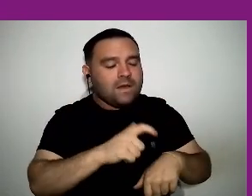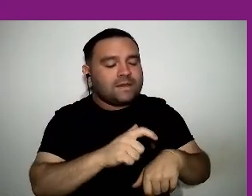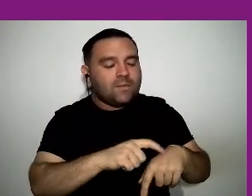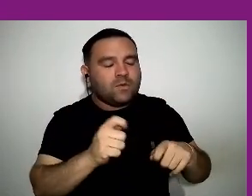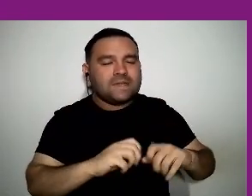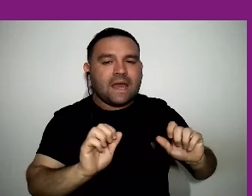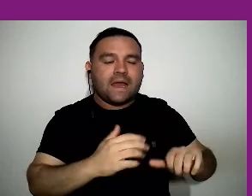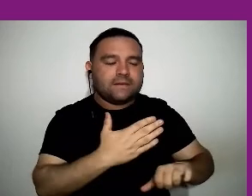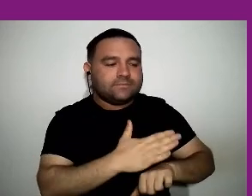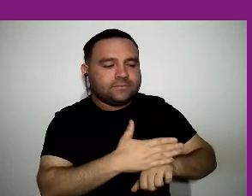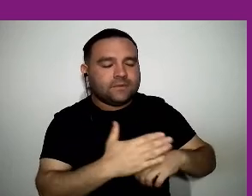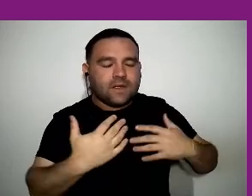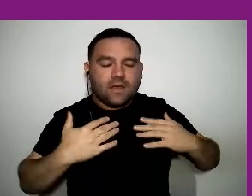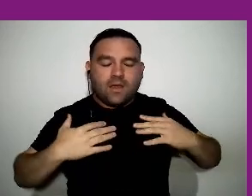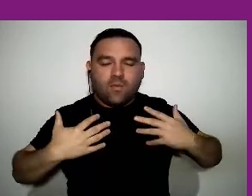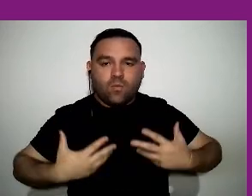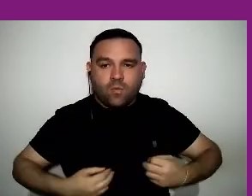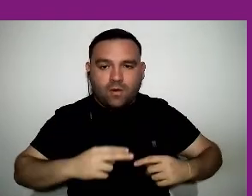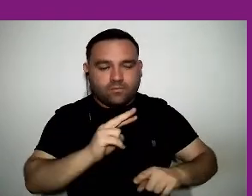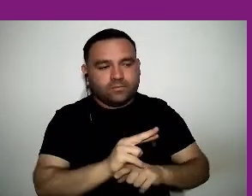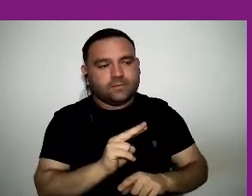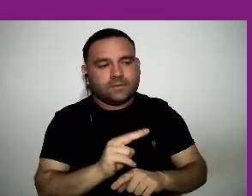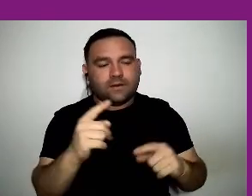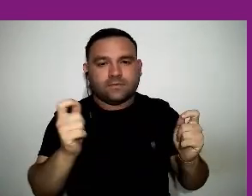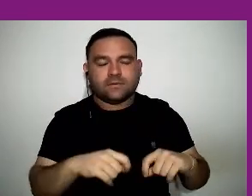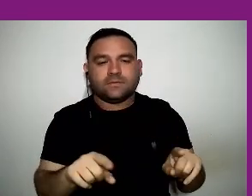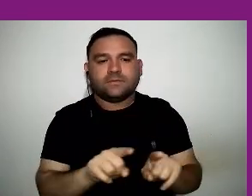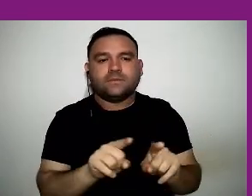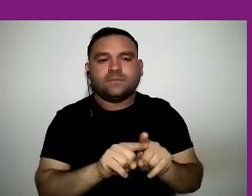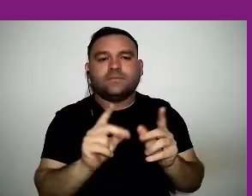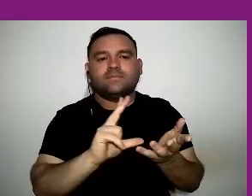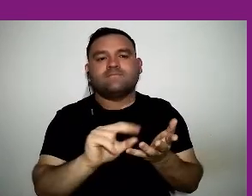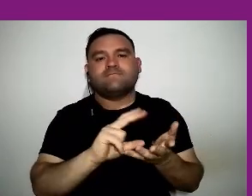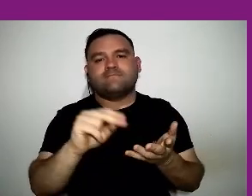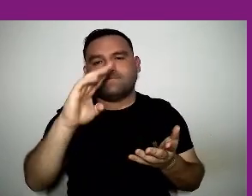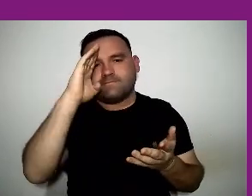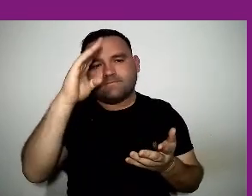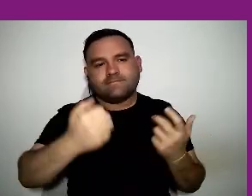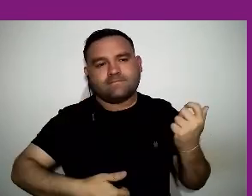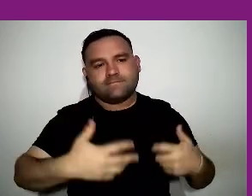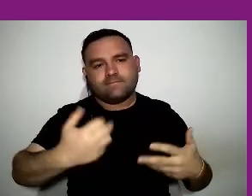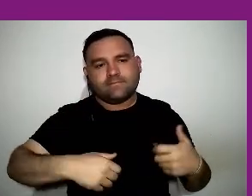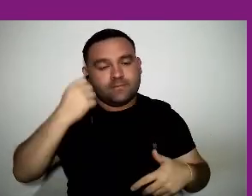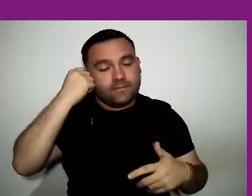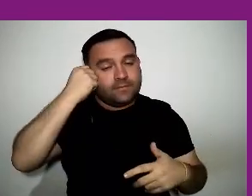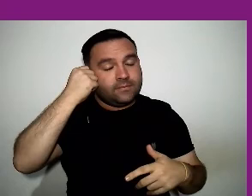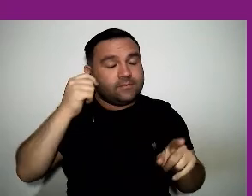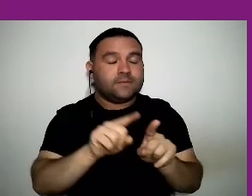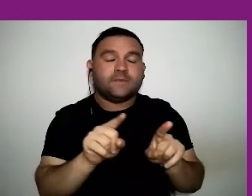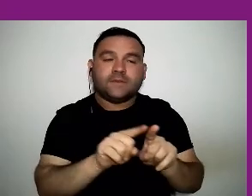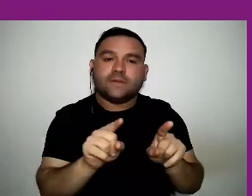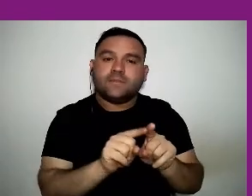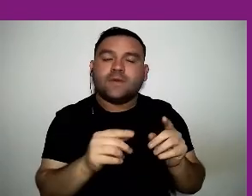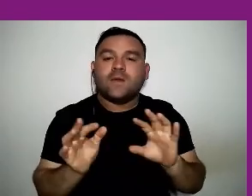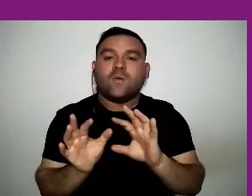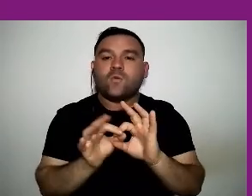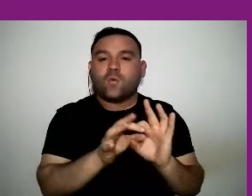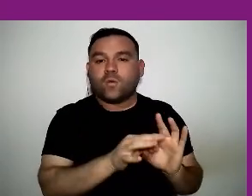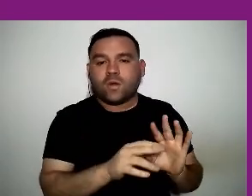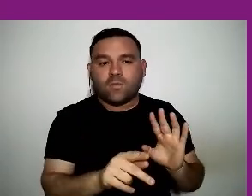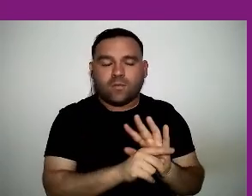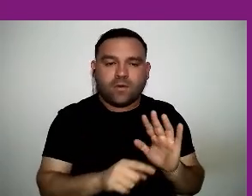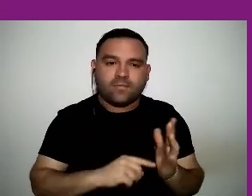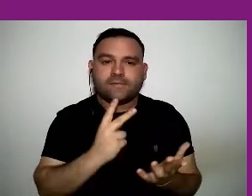pulmão para se pensar na ventilação assistida. É isso que esse paper fundamentalmente mostrou. E dentro desse contexto, desse